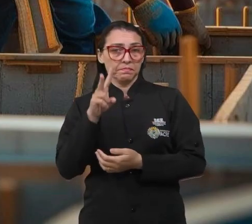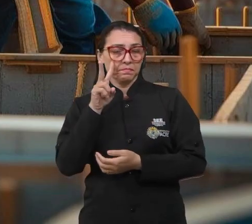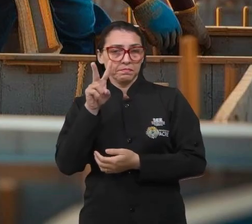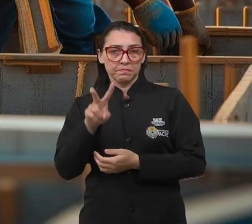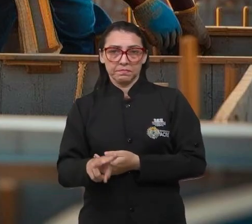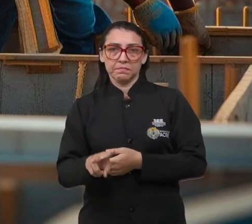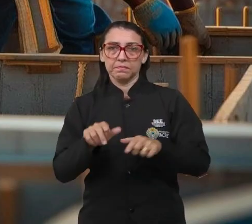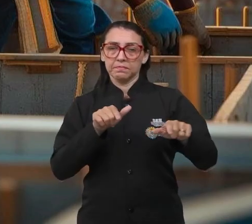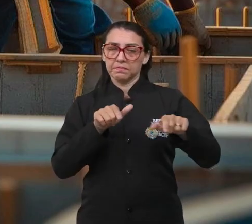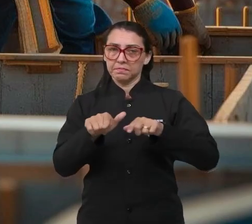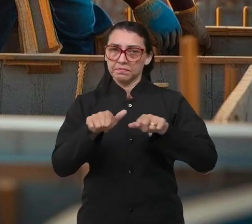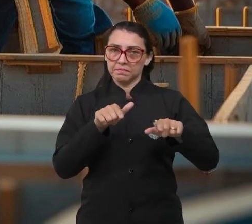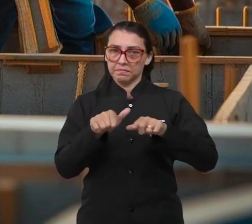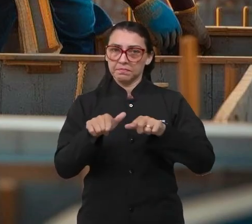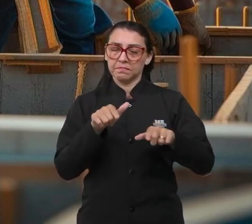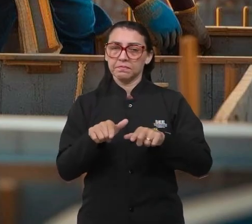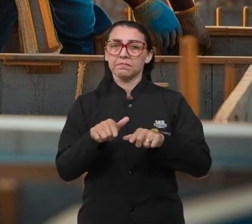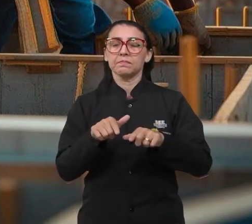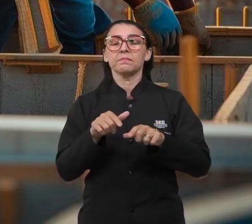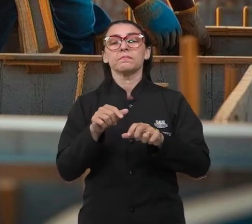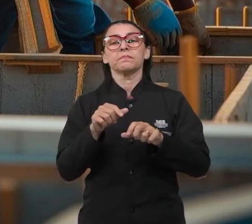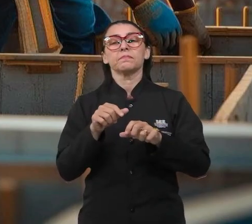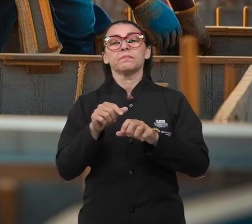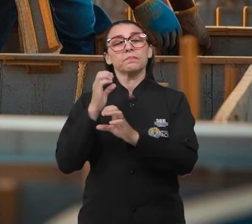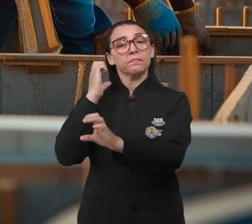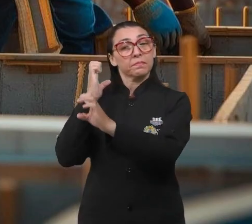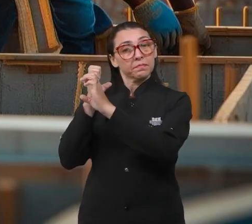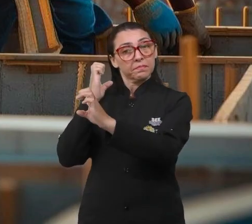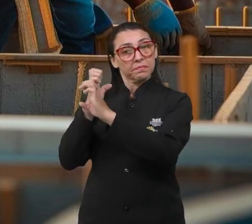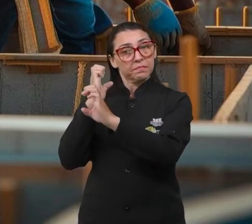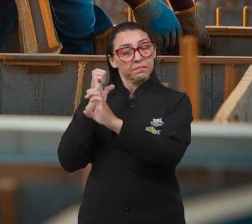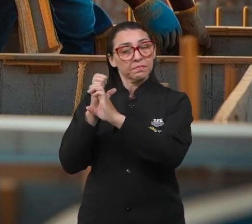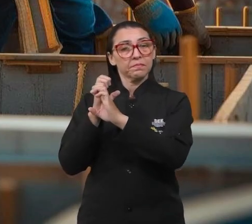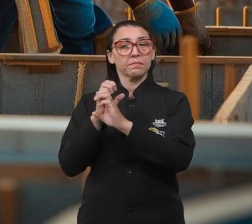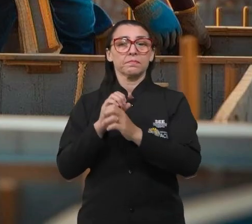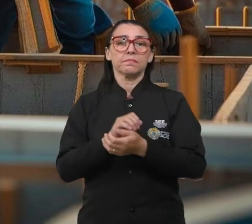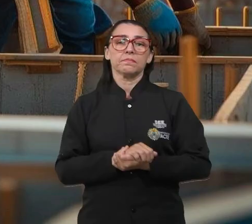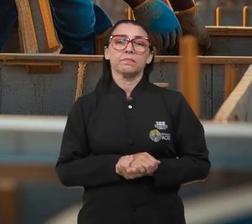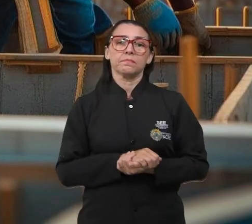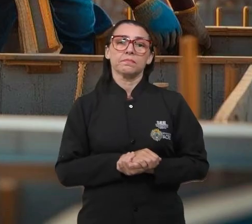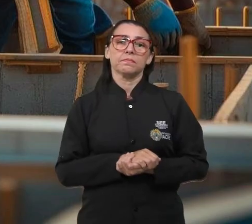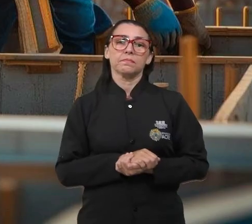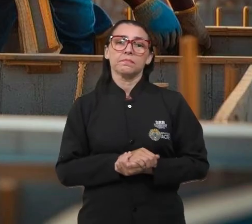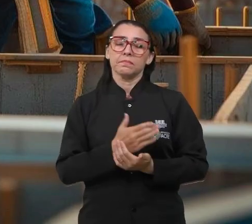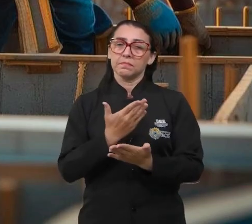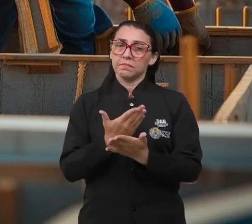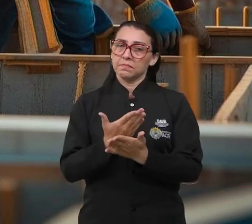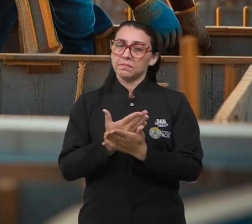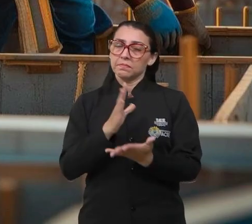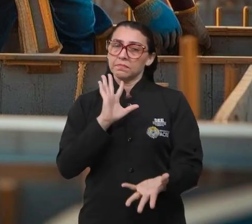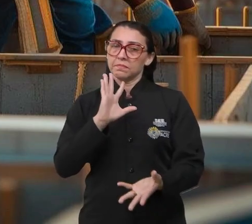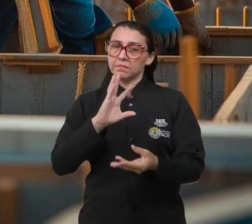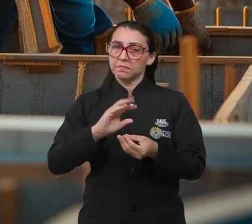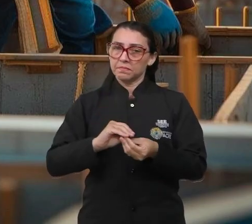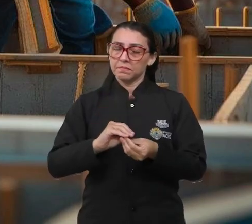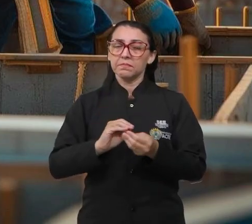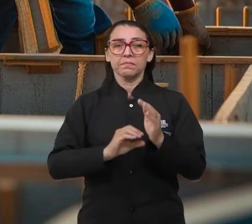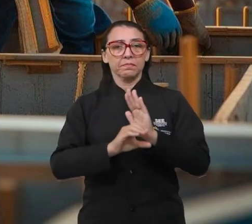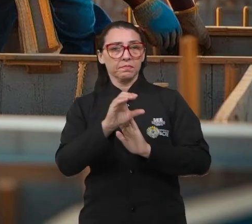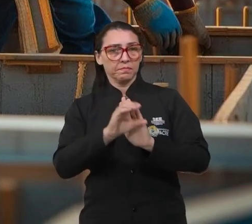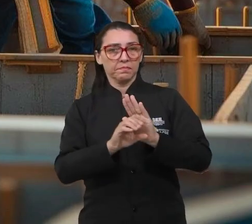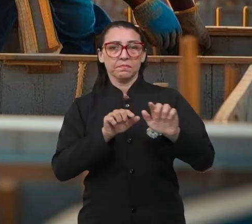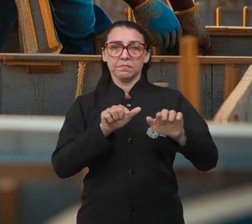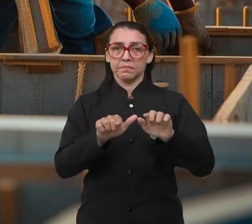né? Trabalhadores da construção civil. E é basicamente isso a nossa aula, em resumo. Os conceitos